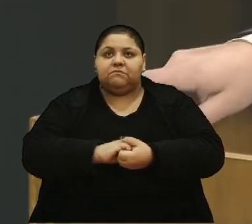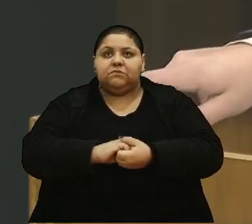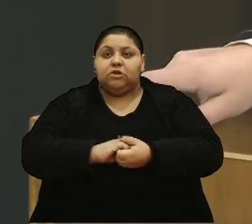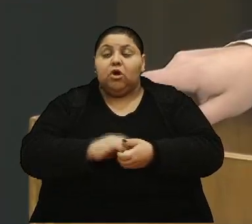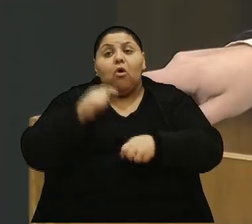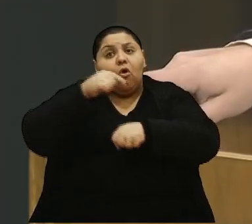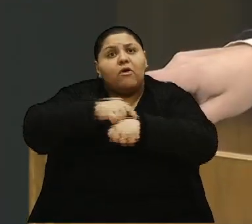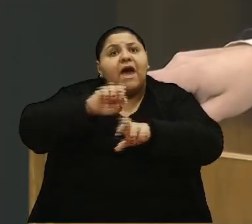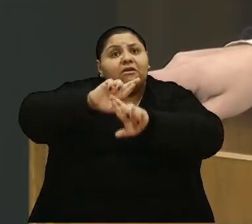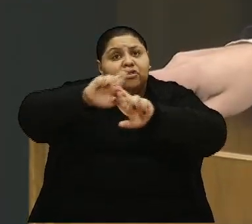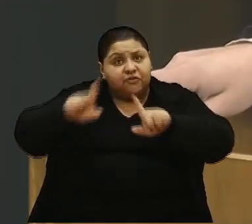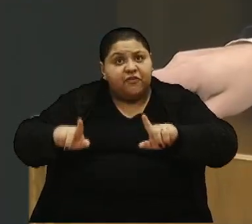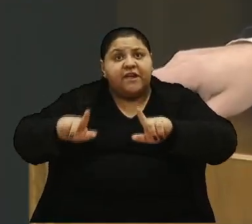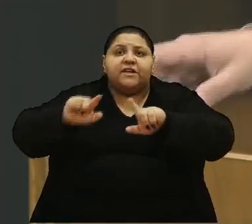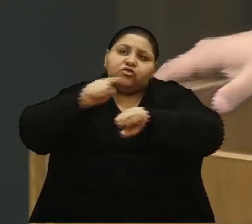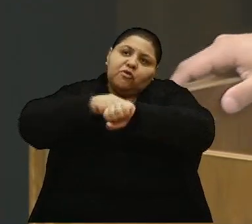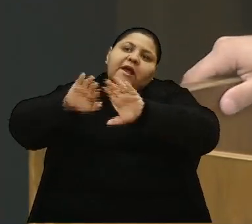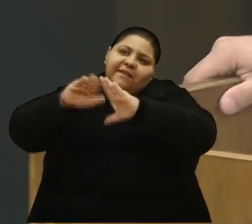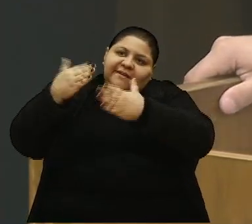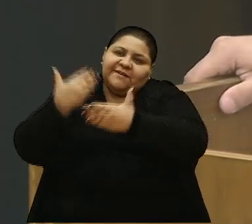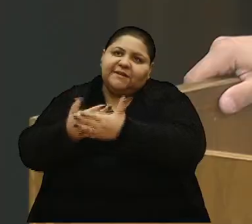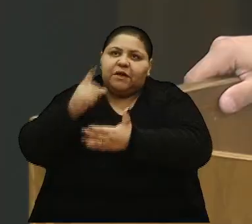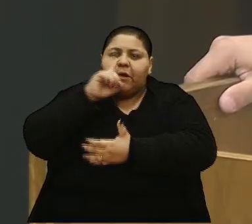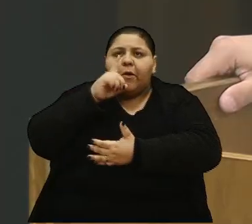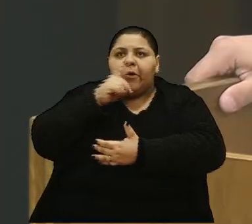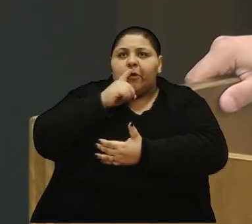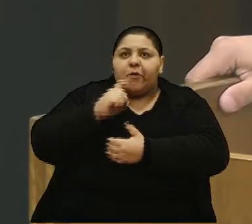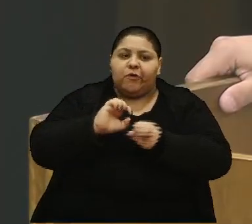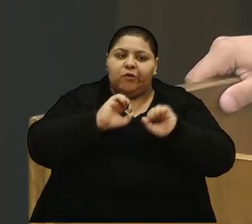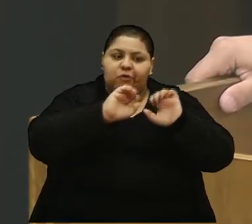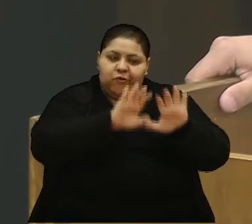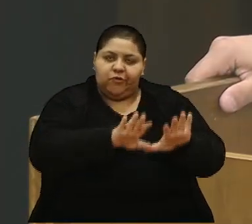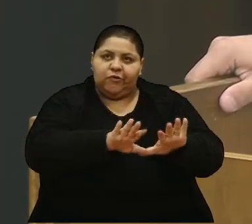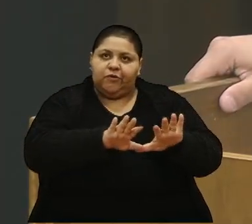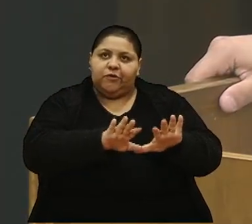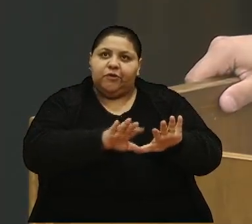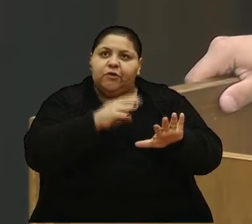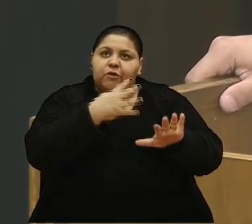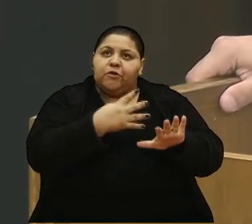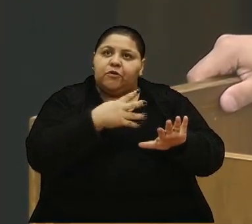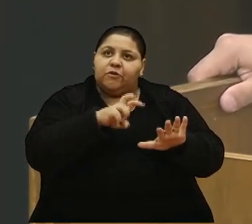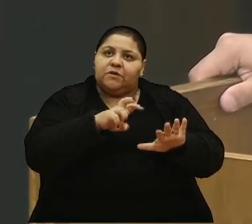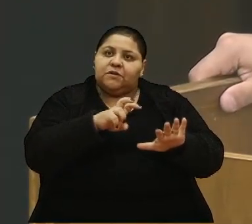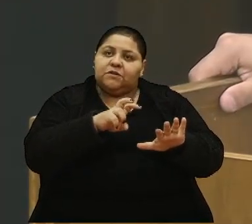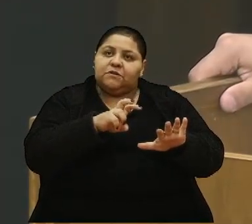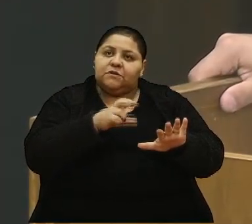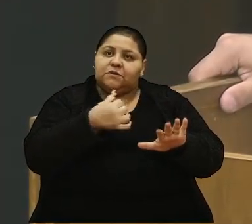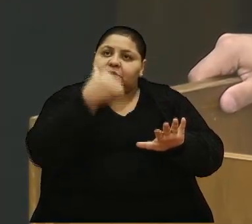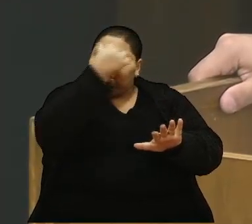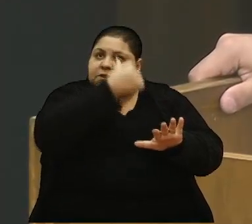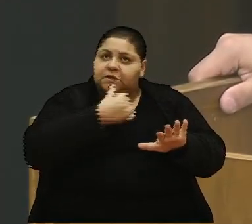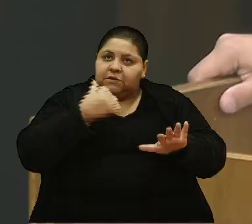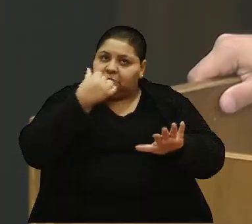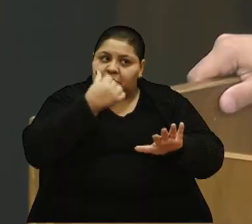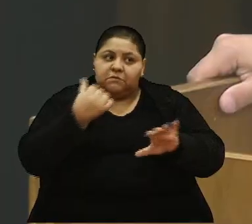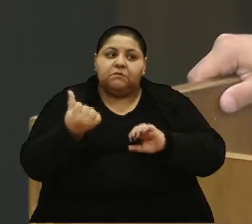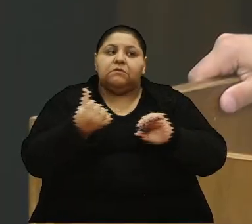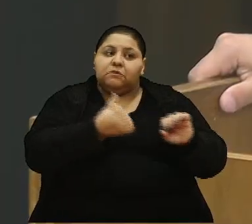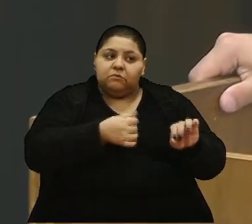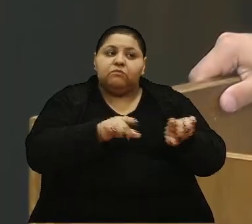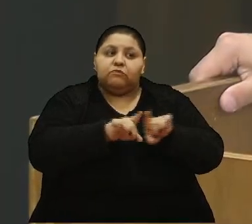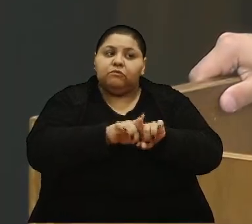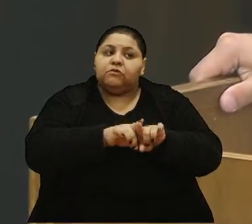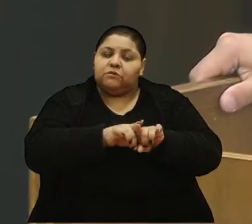Contraturno. Tem aqui na nossa escola. Pais e mães deixam as suas crianças 4, 5, 6 horas. Pode ser contraturno